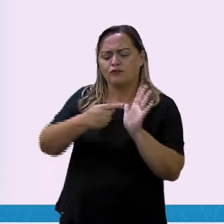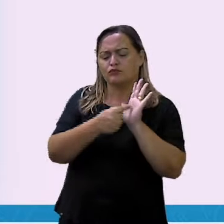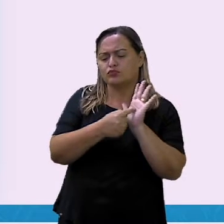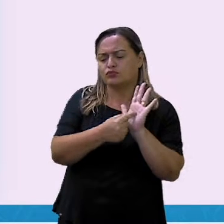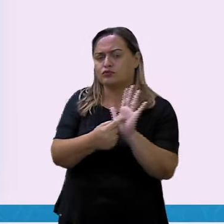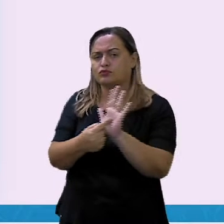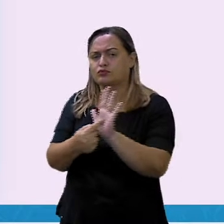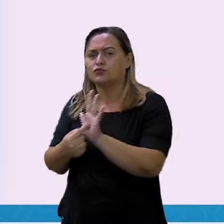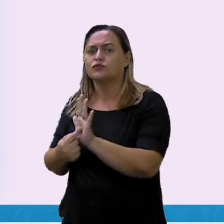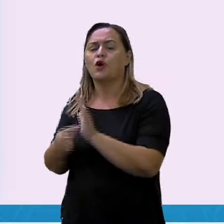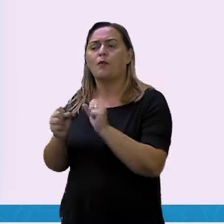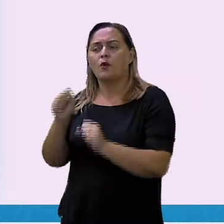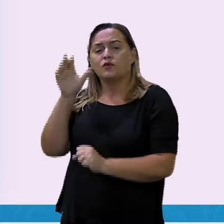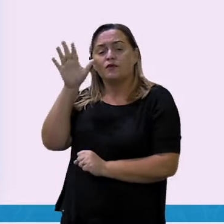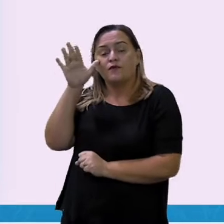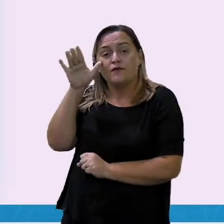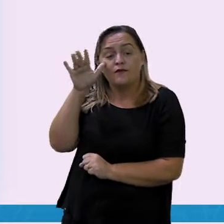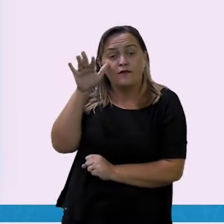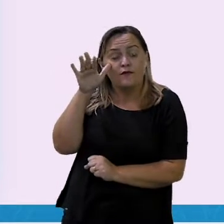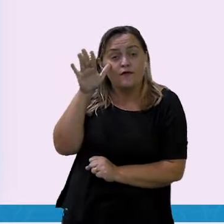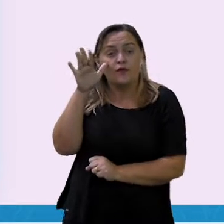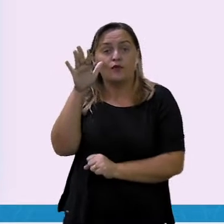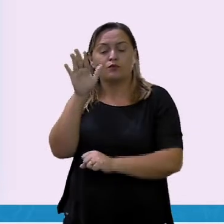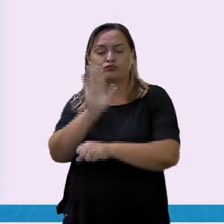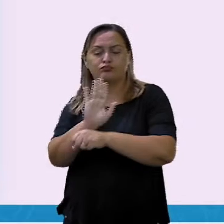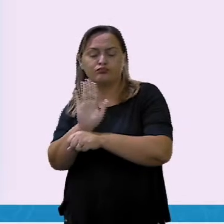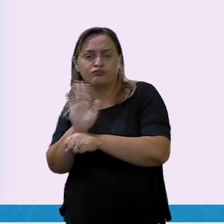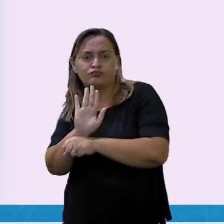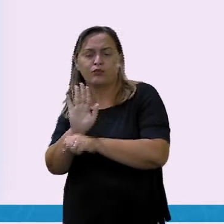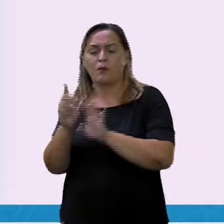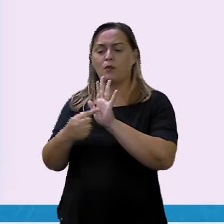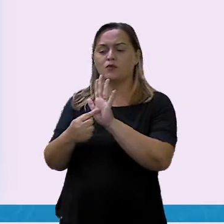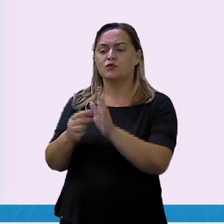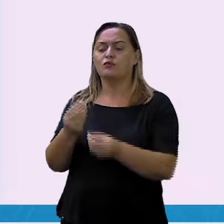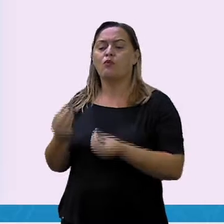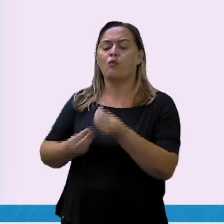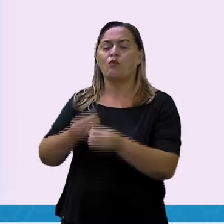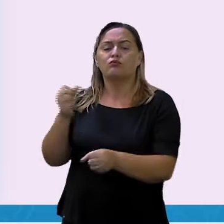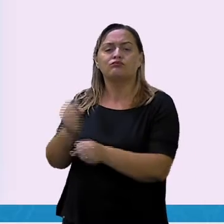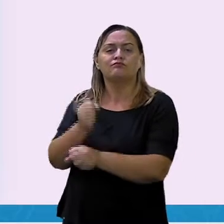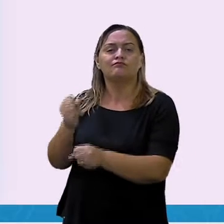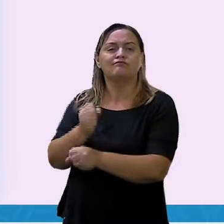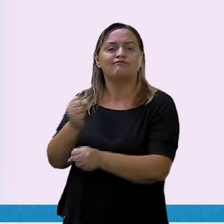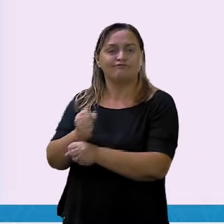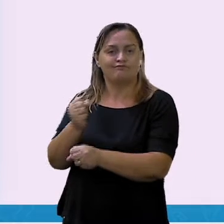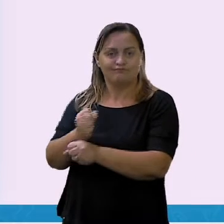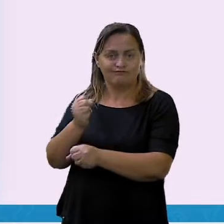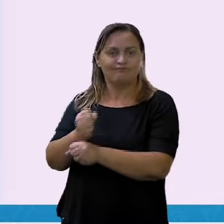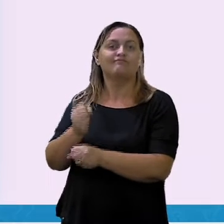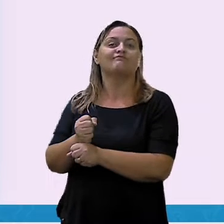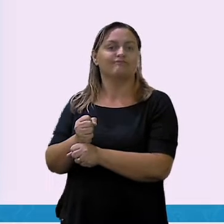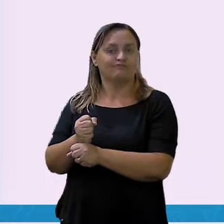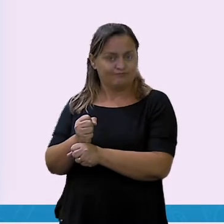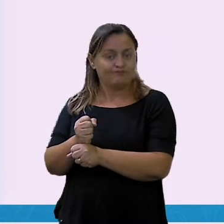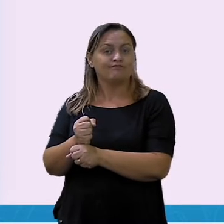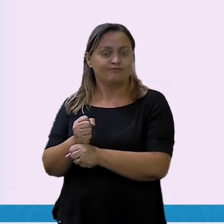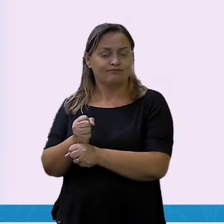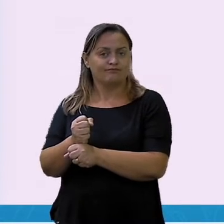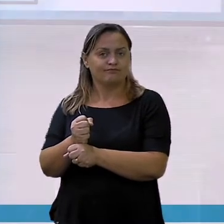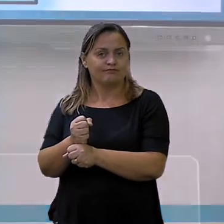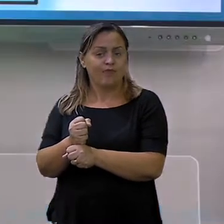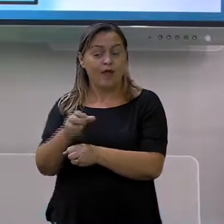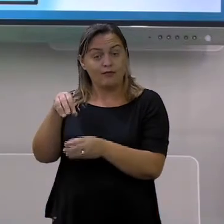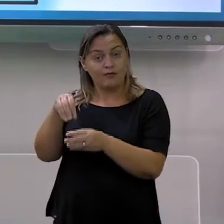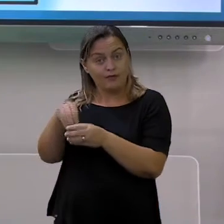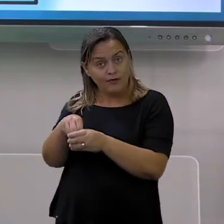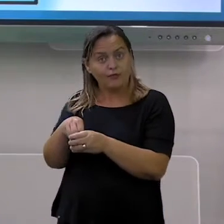assistir filmes sobre a construção do conjunto arquitetônico da Pampulha. É possível assistir